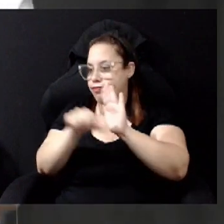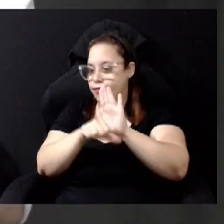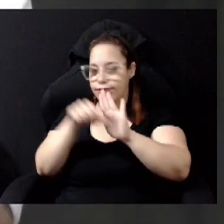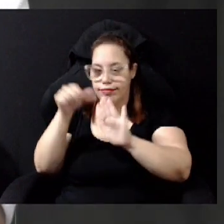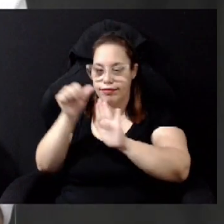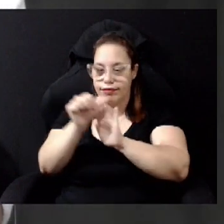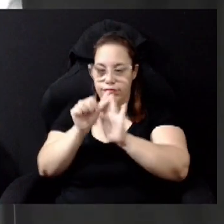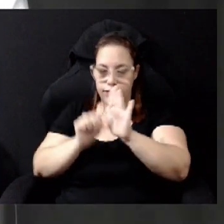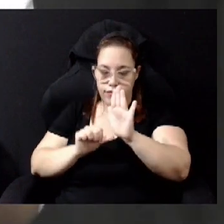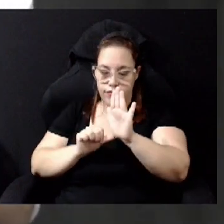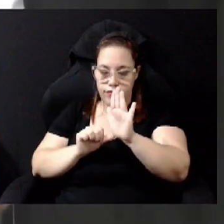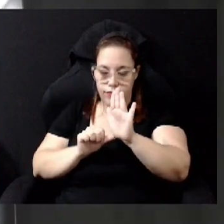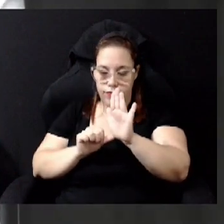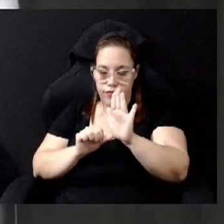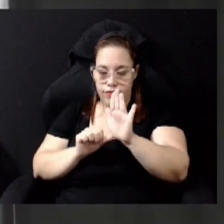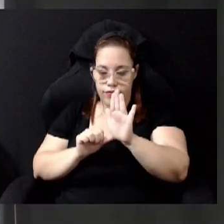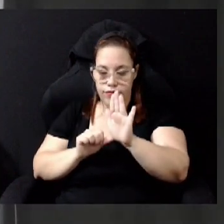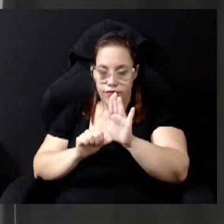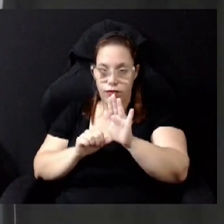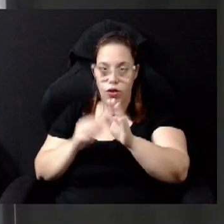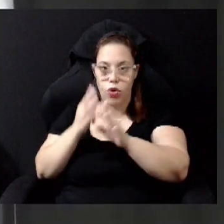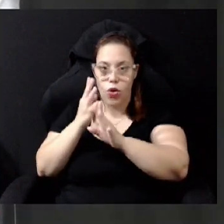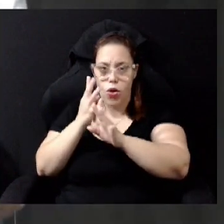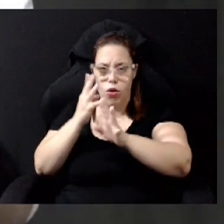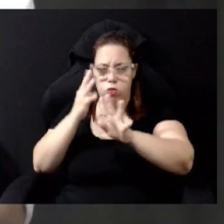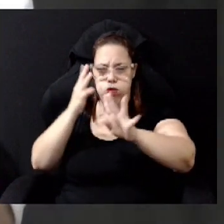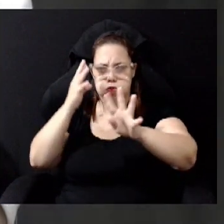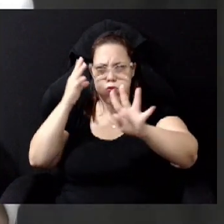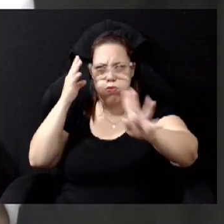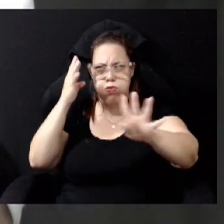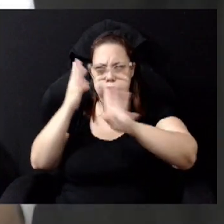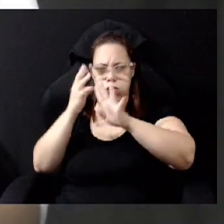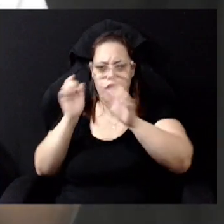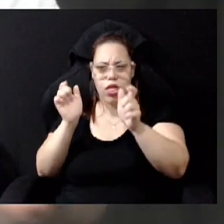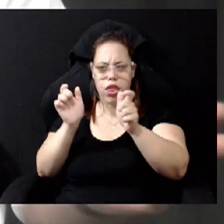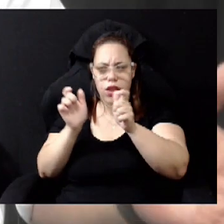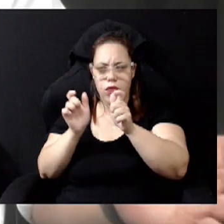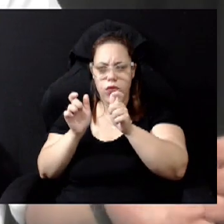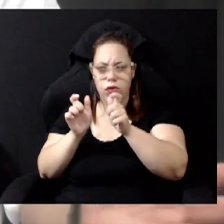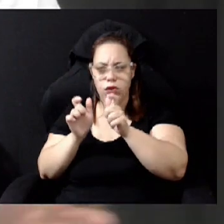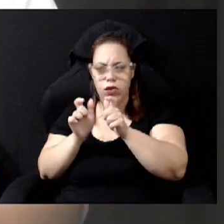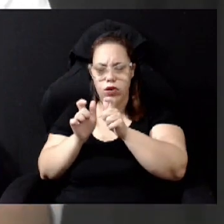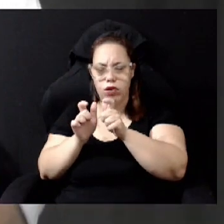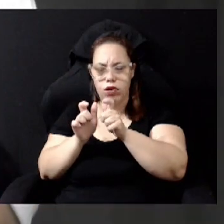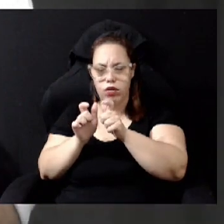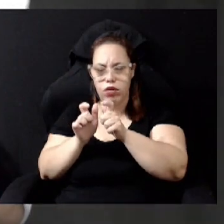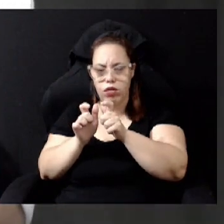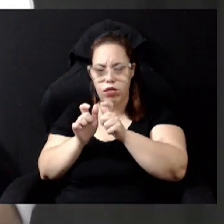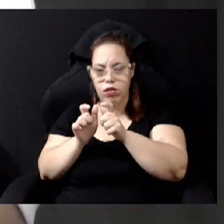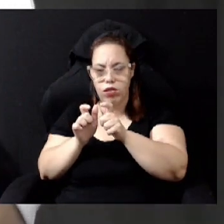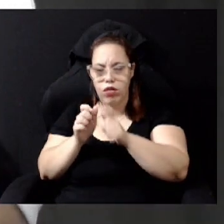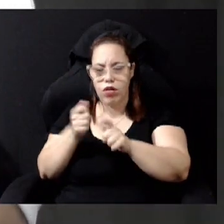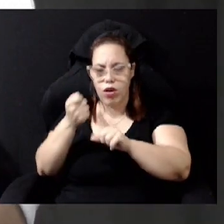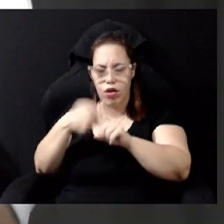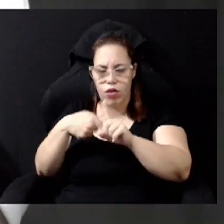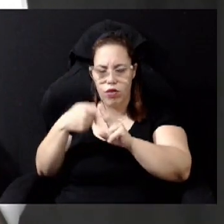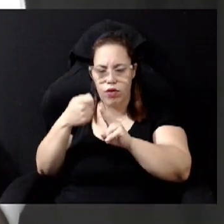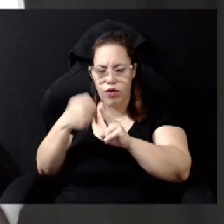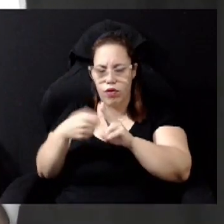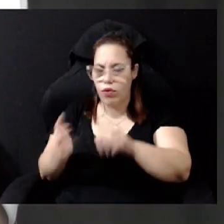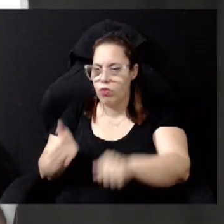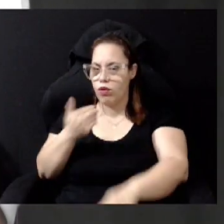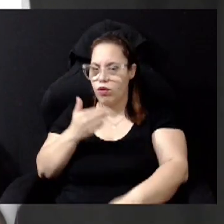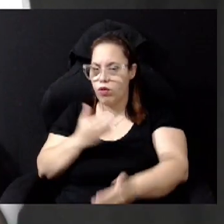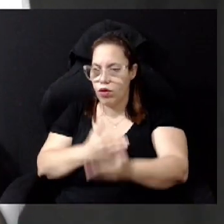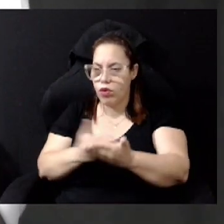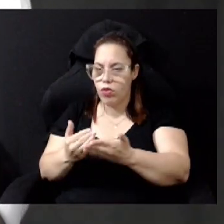nós estávamos com uma fila, estávamos porque está diminuindo a partir há um mês e meio atrás, nós começamos essas